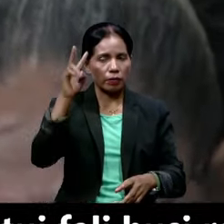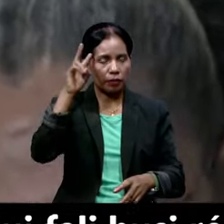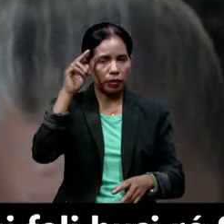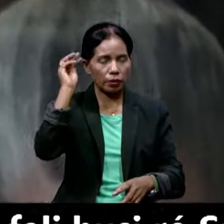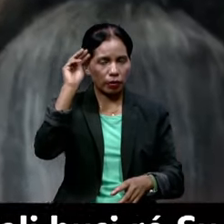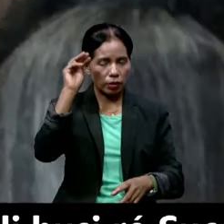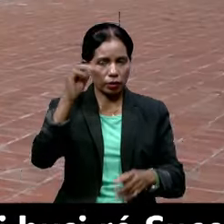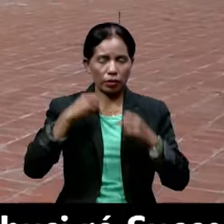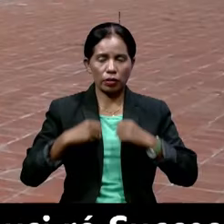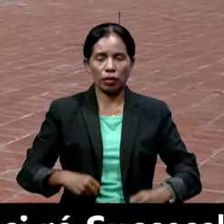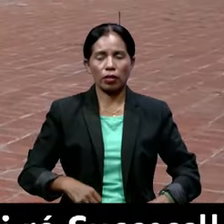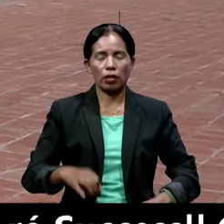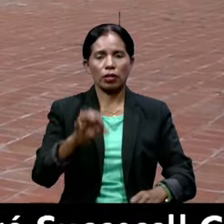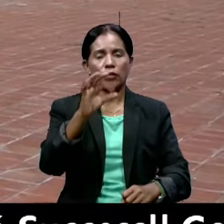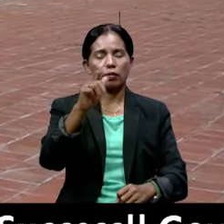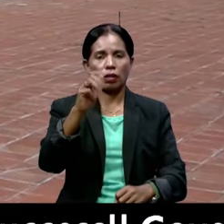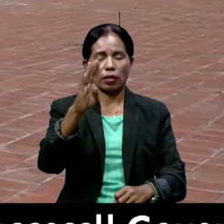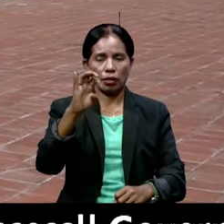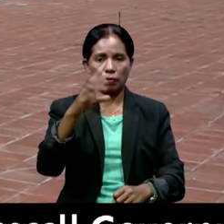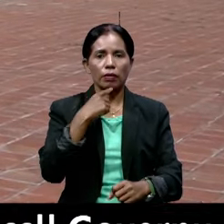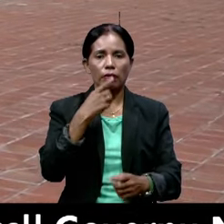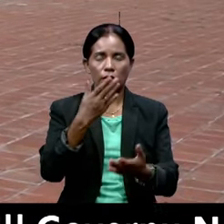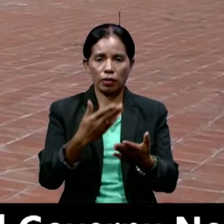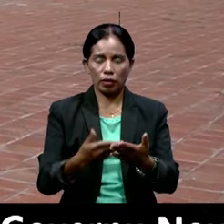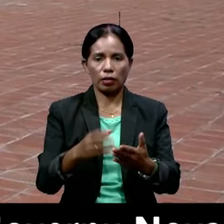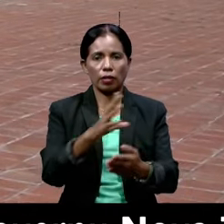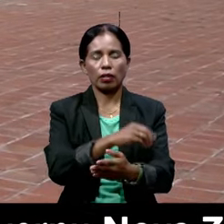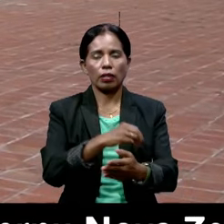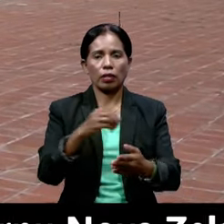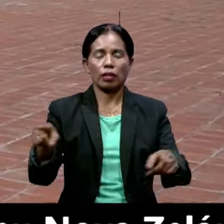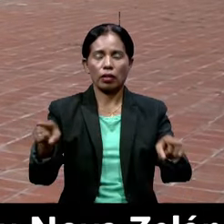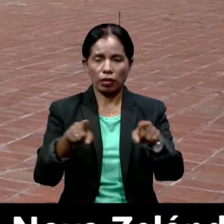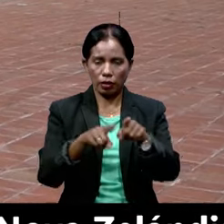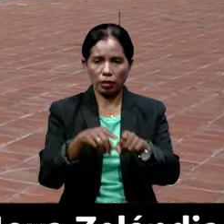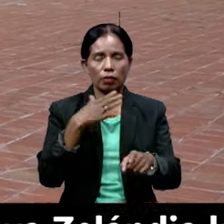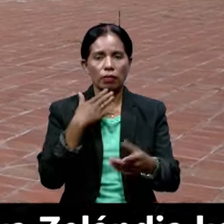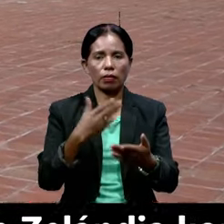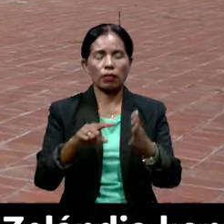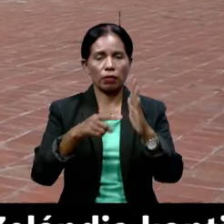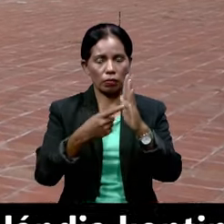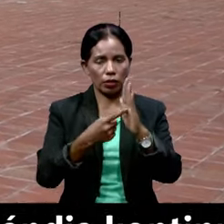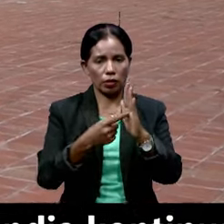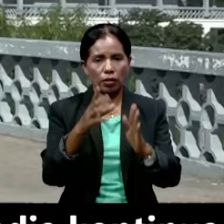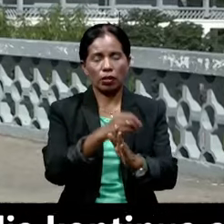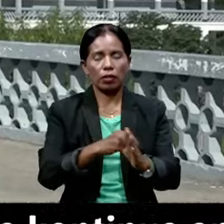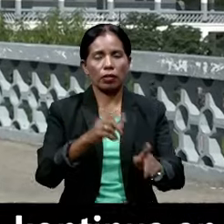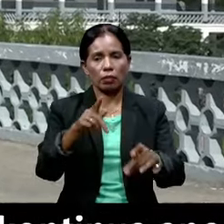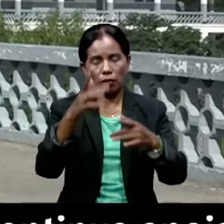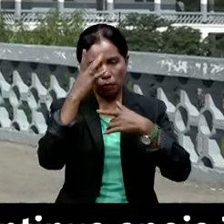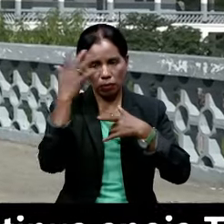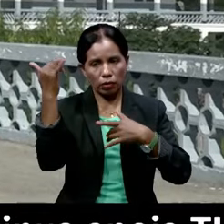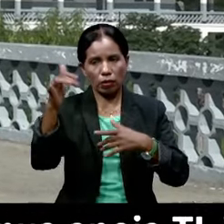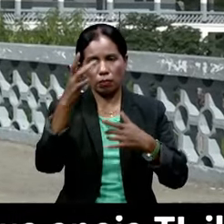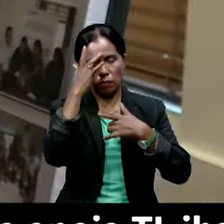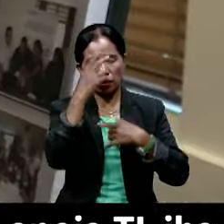Saúde Flávio Brandão garante e a tempo badak centro cardíaco Lahane se funciona o de halo tratamento para paciente Sira